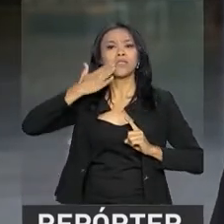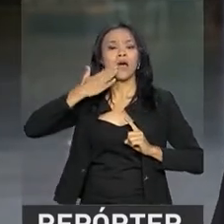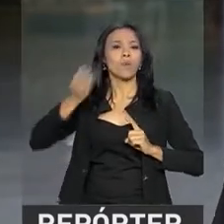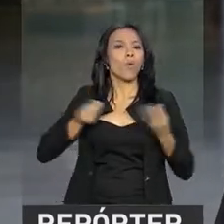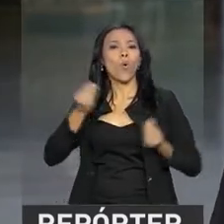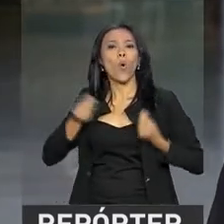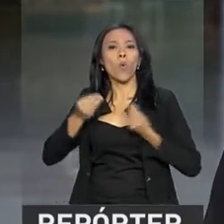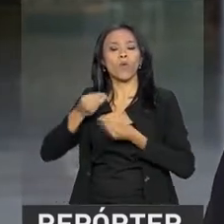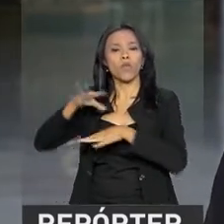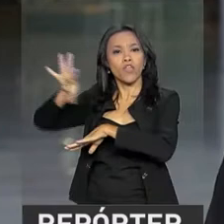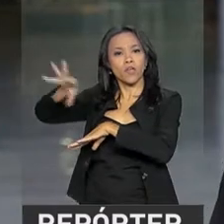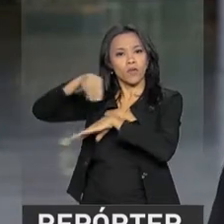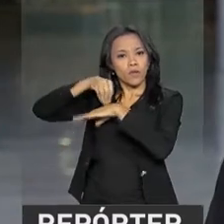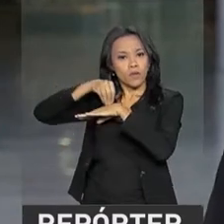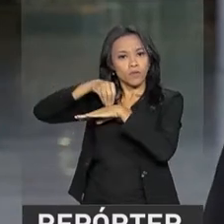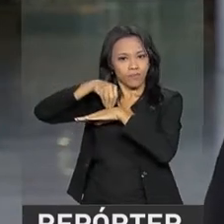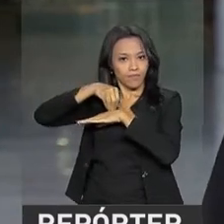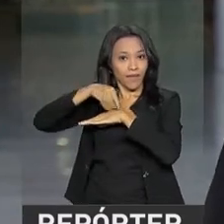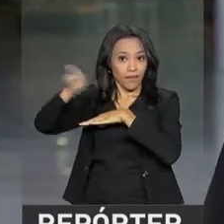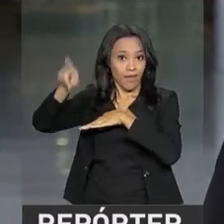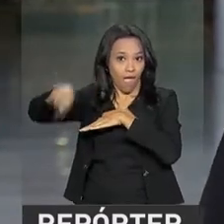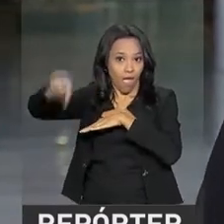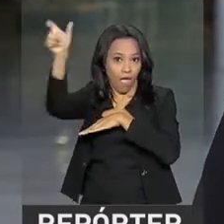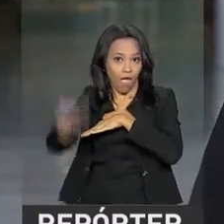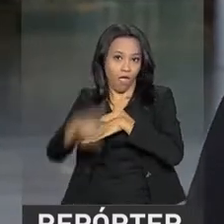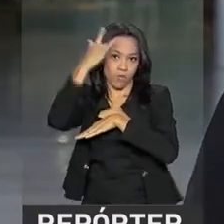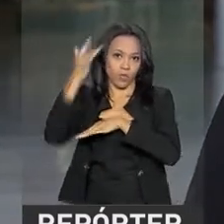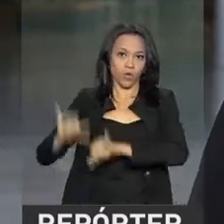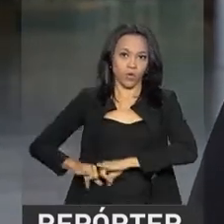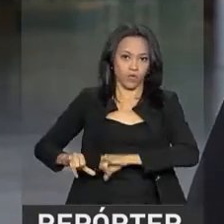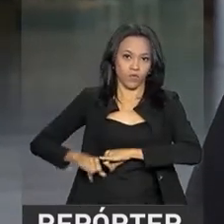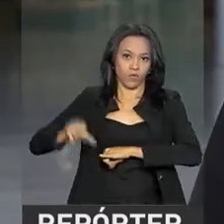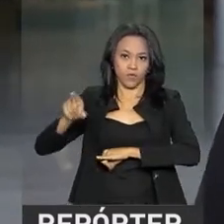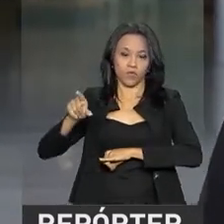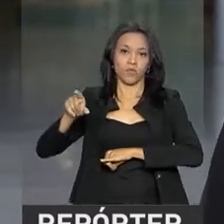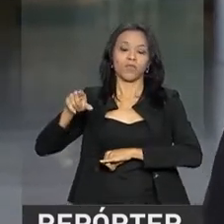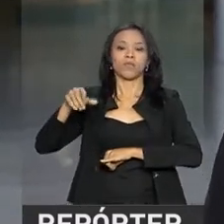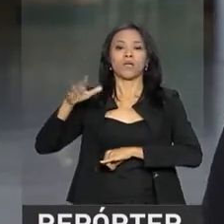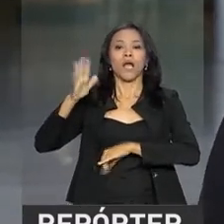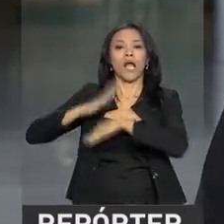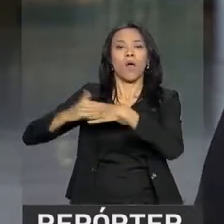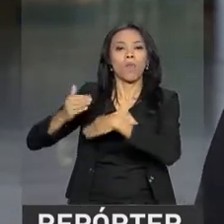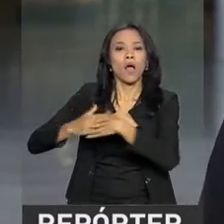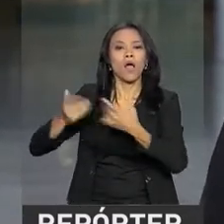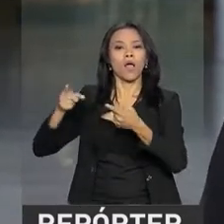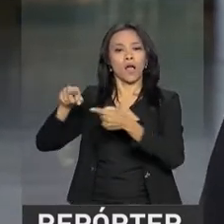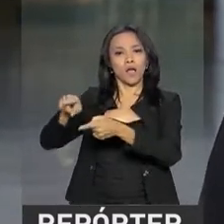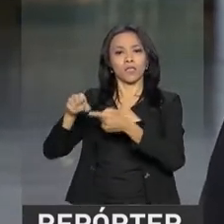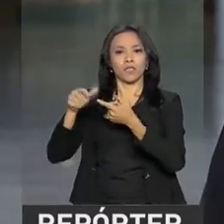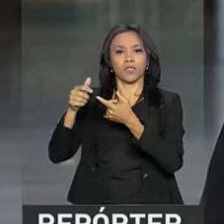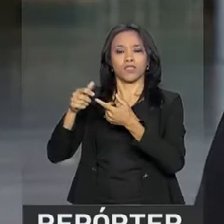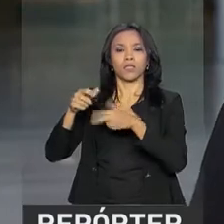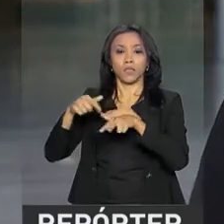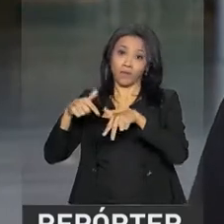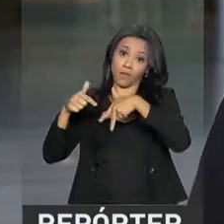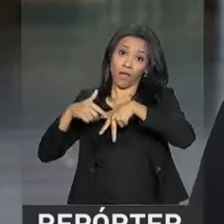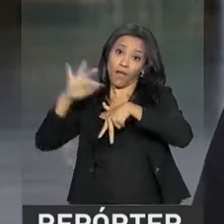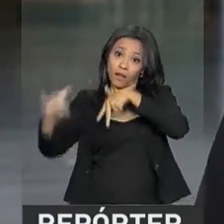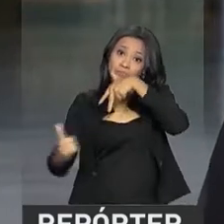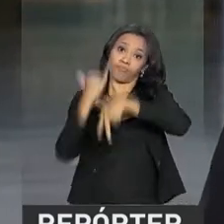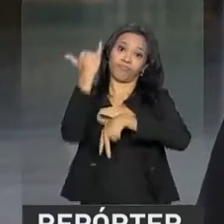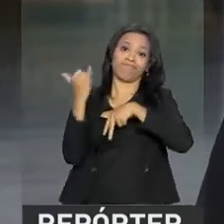denunciante que muitas vezes é a vítima acolher acalmá-lo registrar sua denúncia que é totalmente